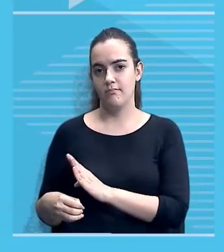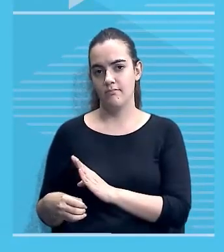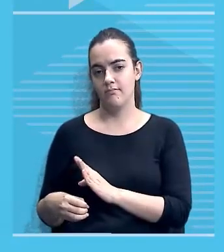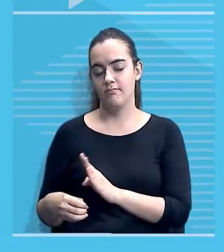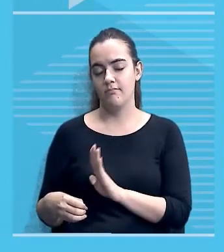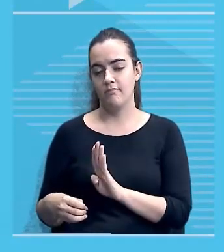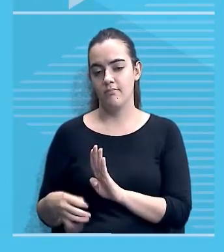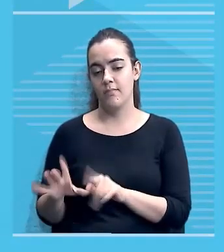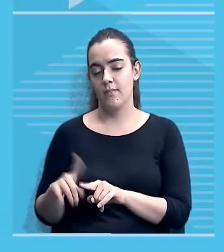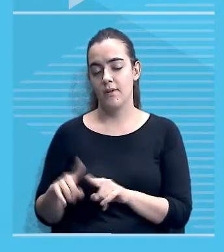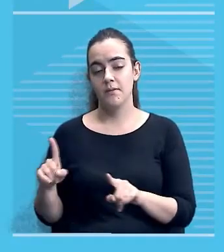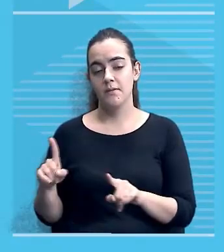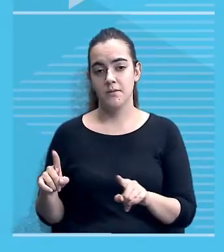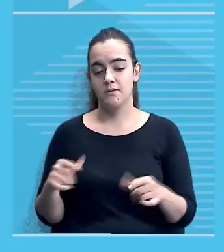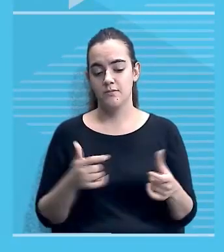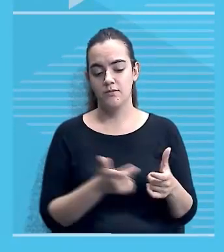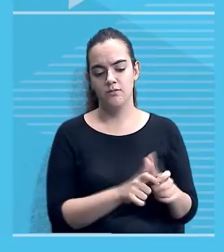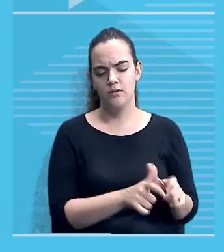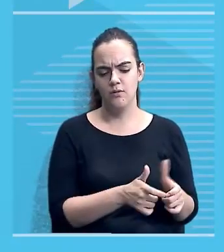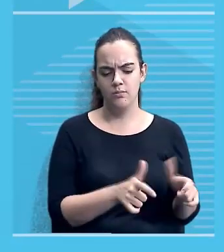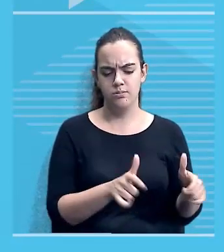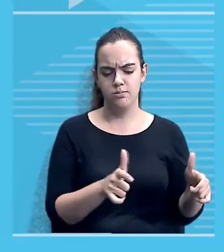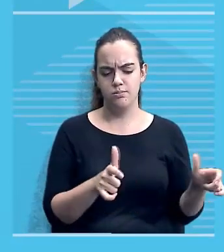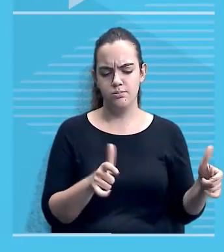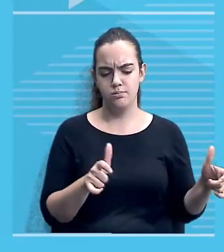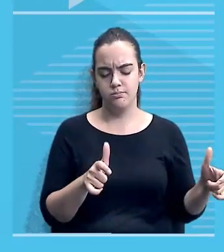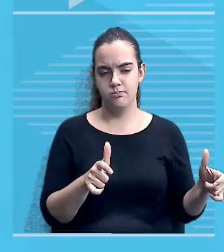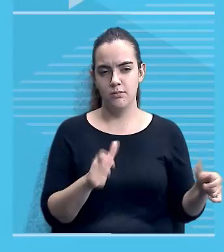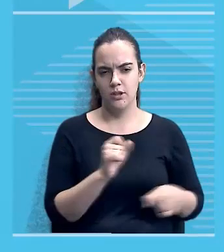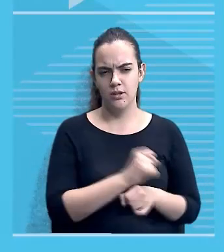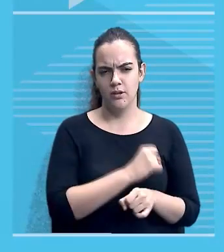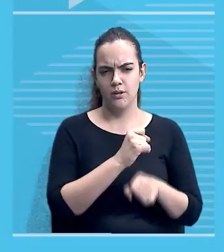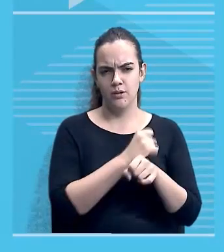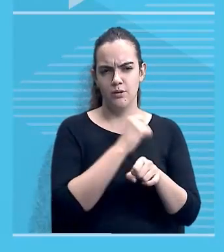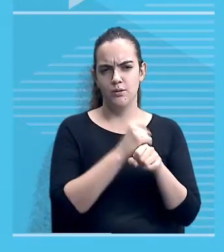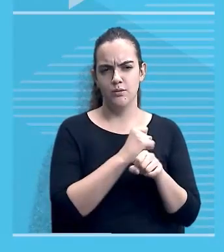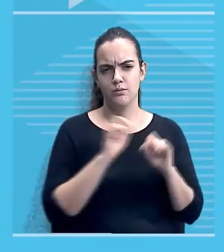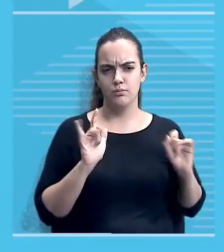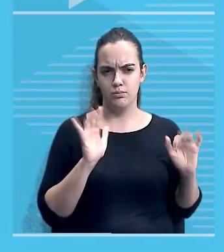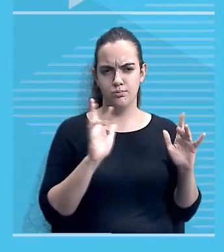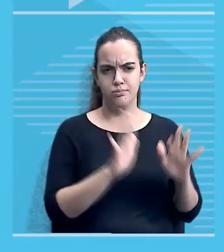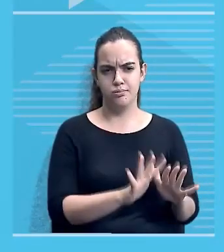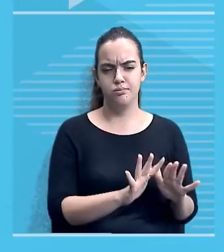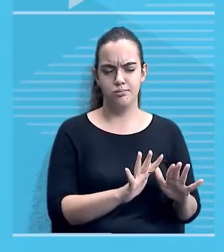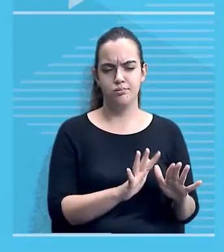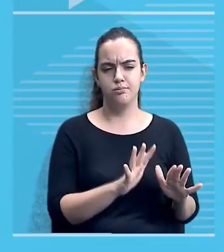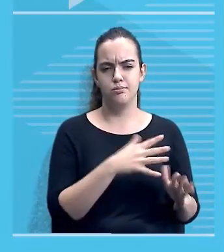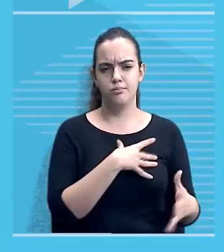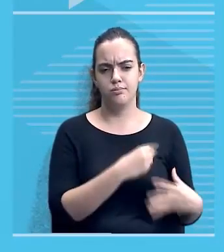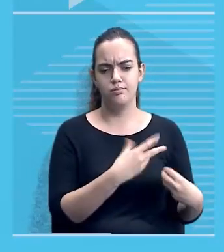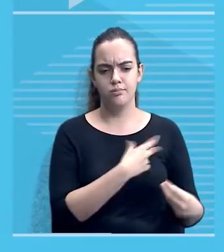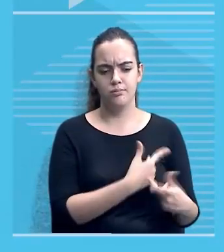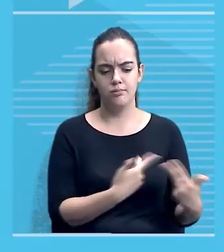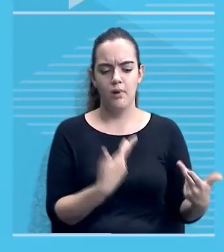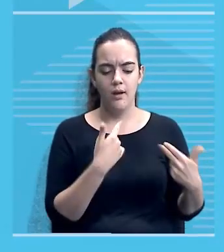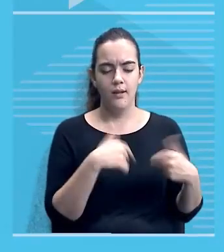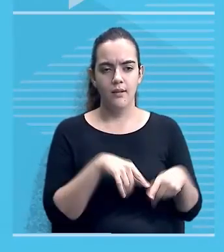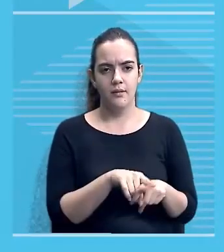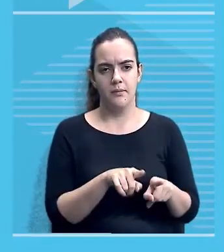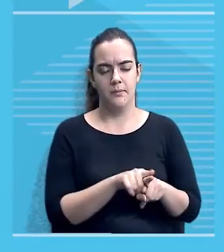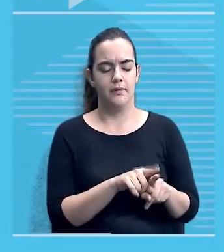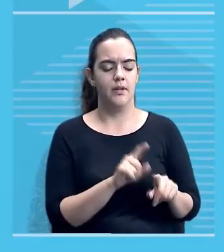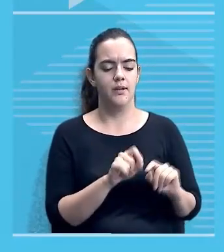distância né só que com o decorrer do tempo essa cidade a E essa cidade de cresceram tanto que o que aconteceu